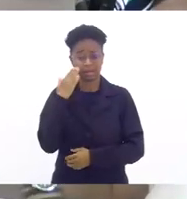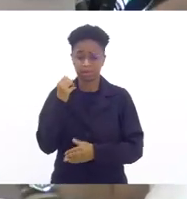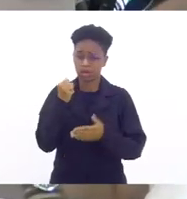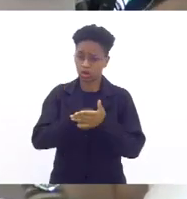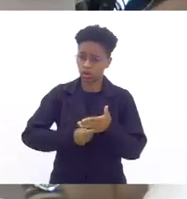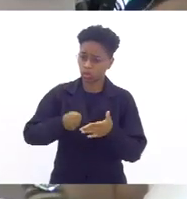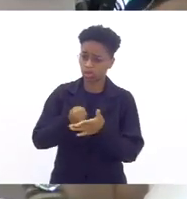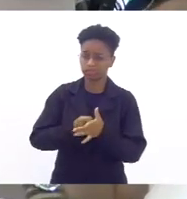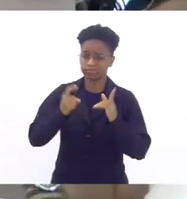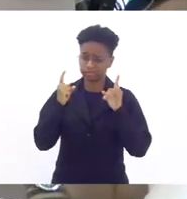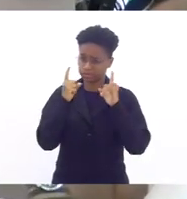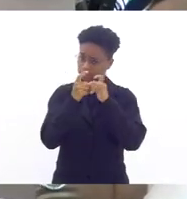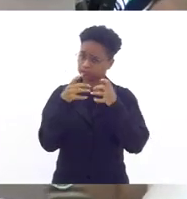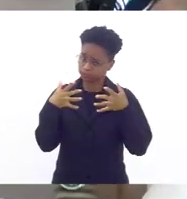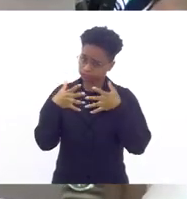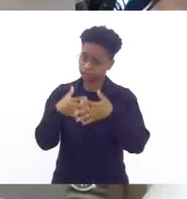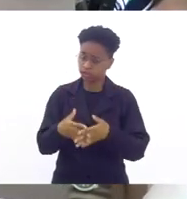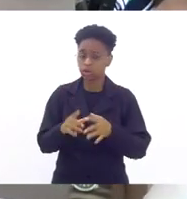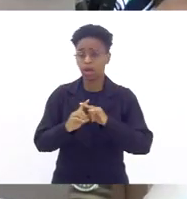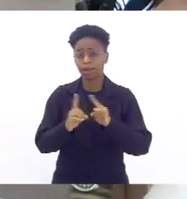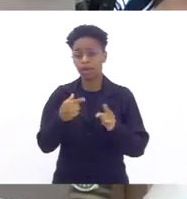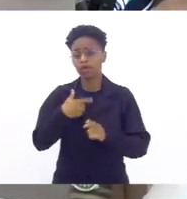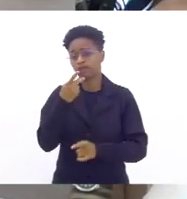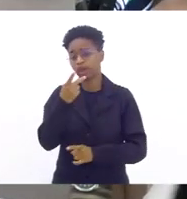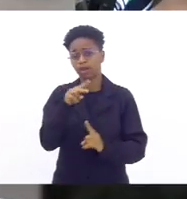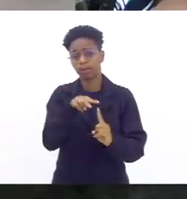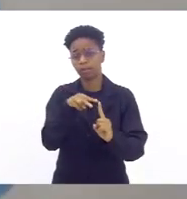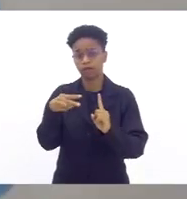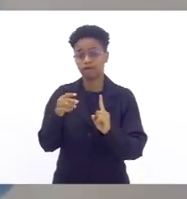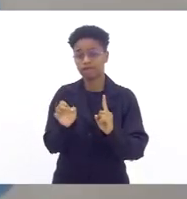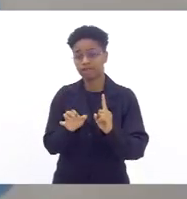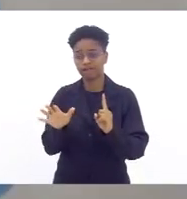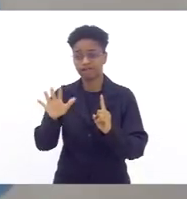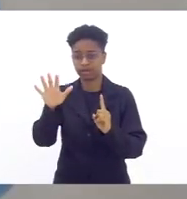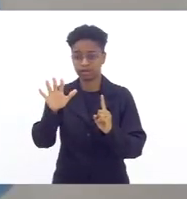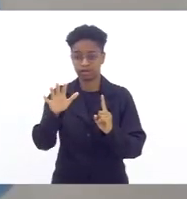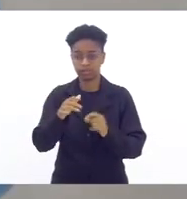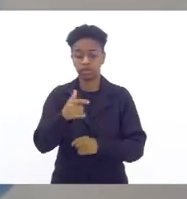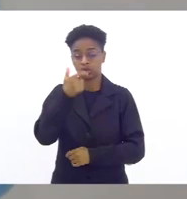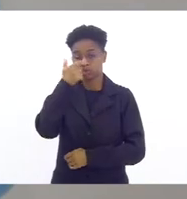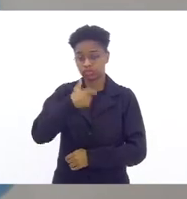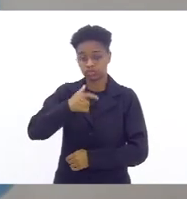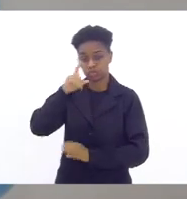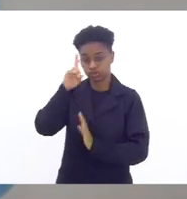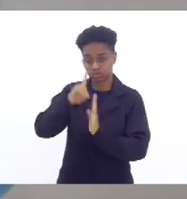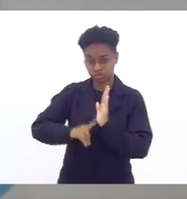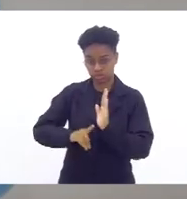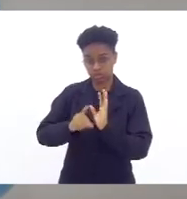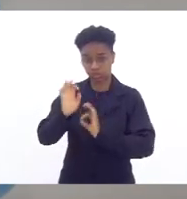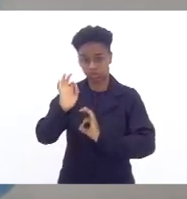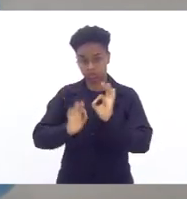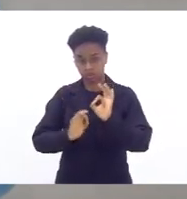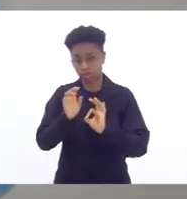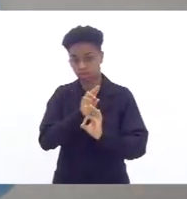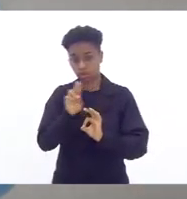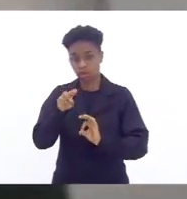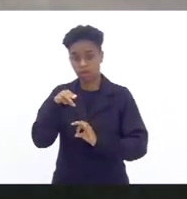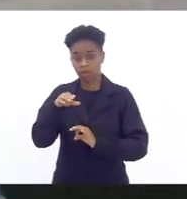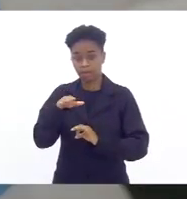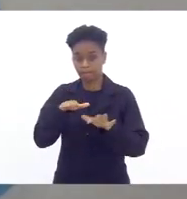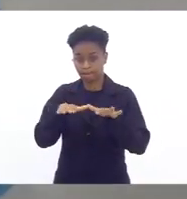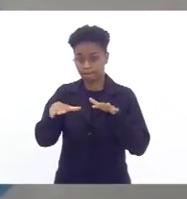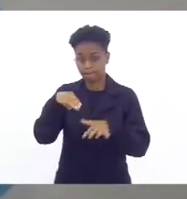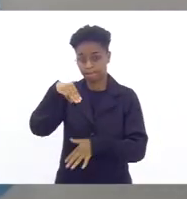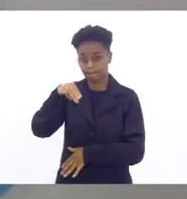e quero falar muito a partir da perspectiva das favelas sou diretora da organização chamada movimentos que atua